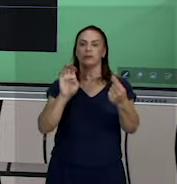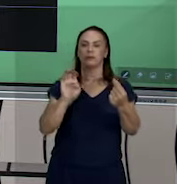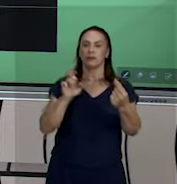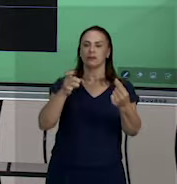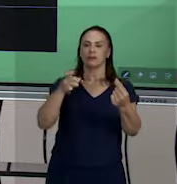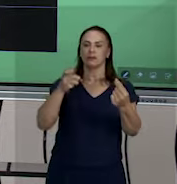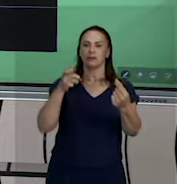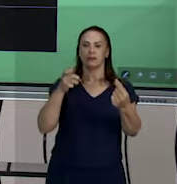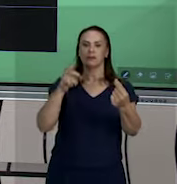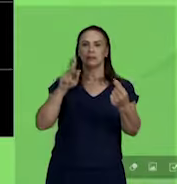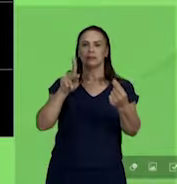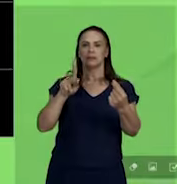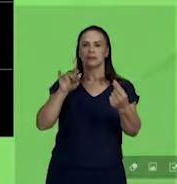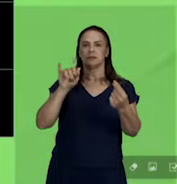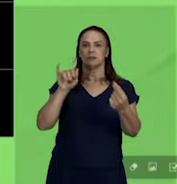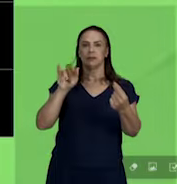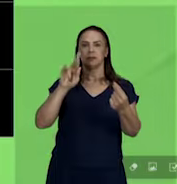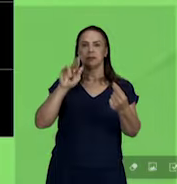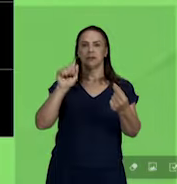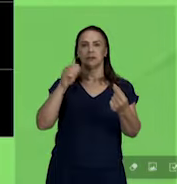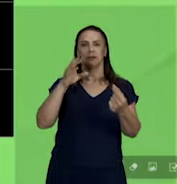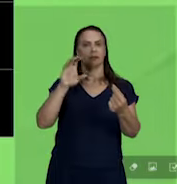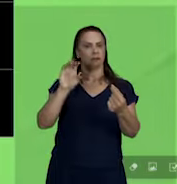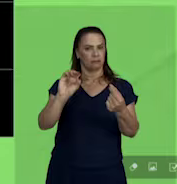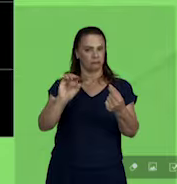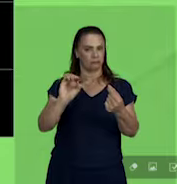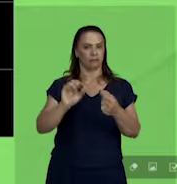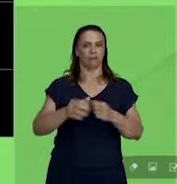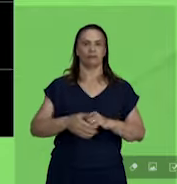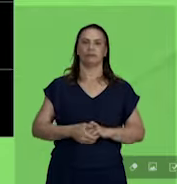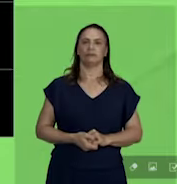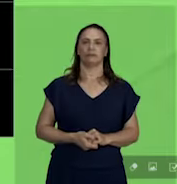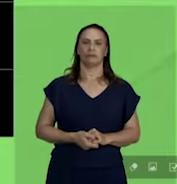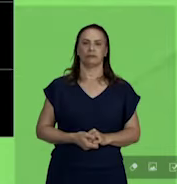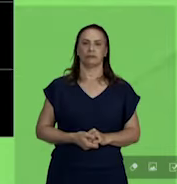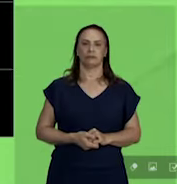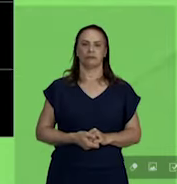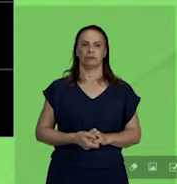ele é chamado de expiração.